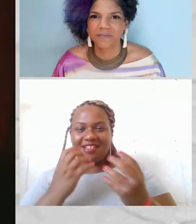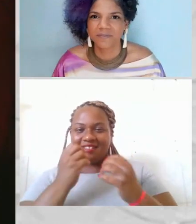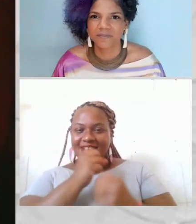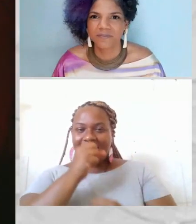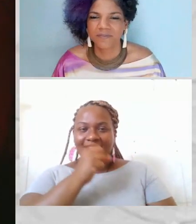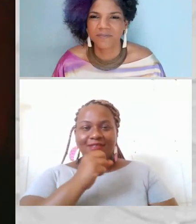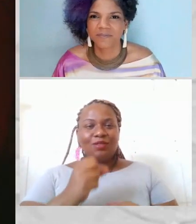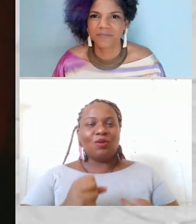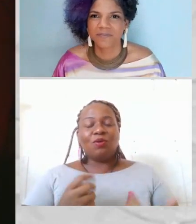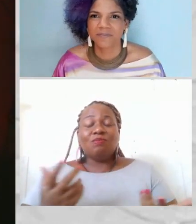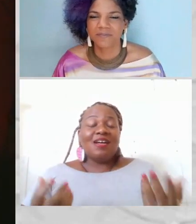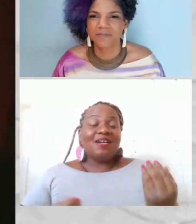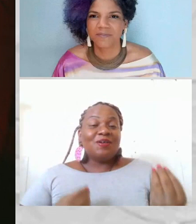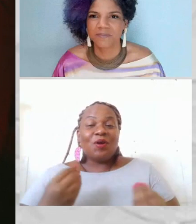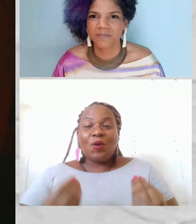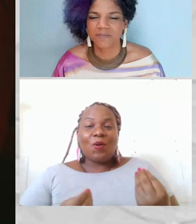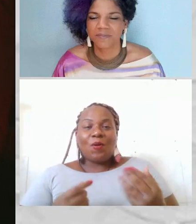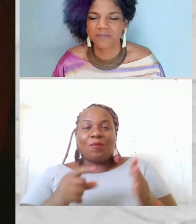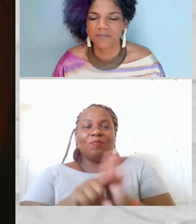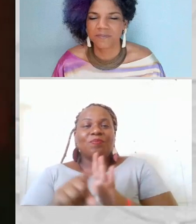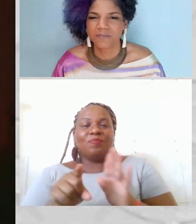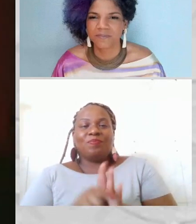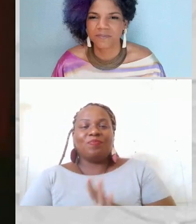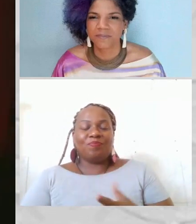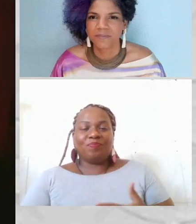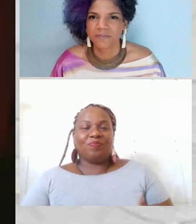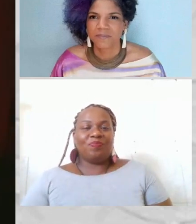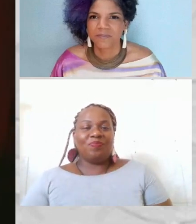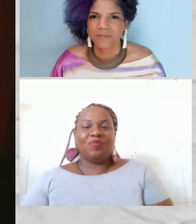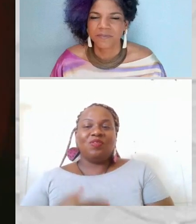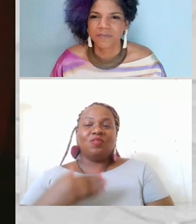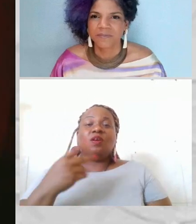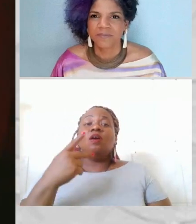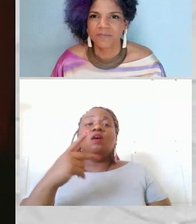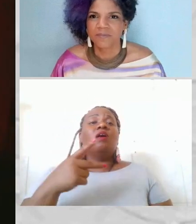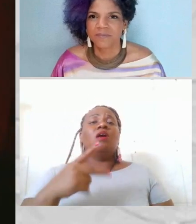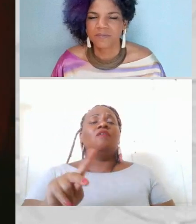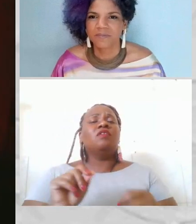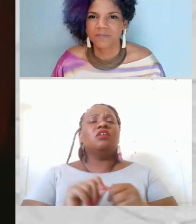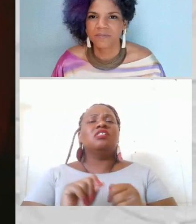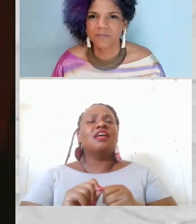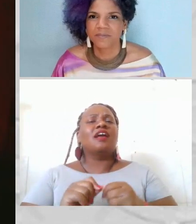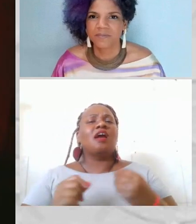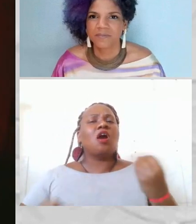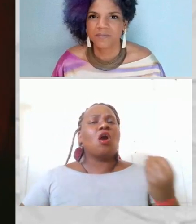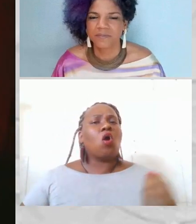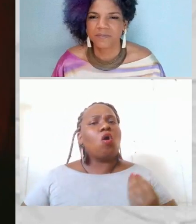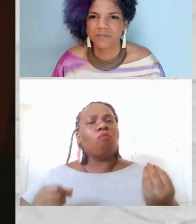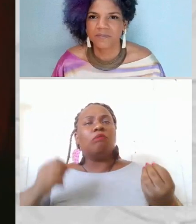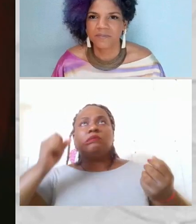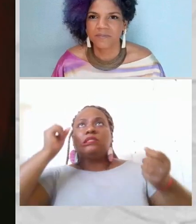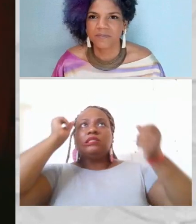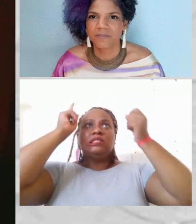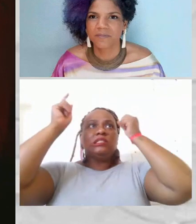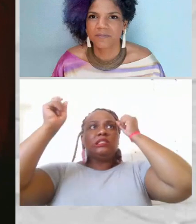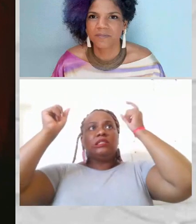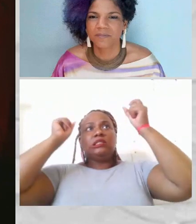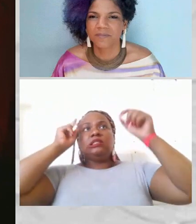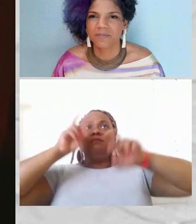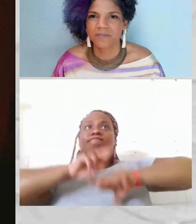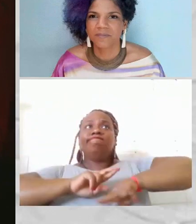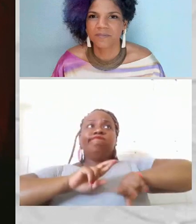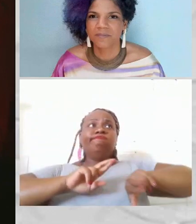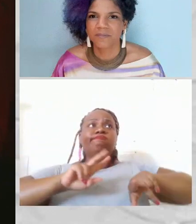são as alternativas? Como é que você tem feito? Como é que você tem se reinventado